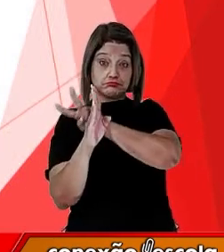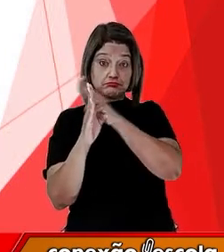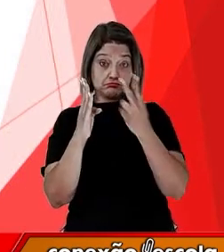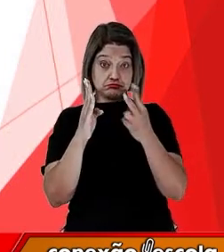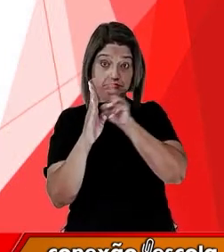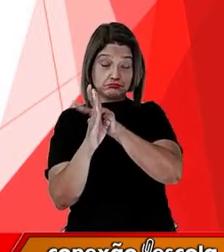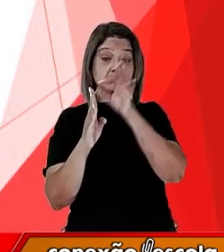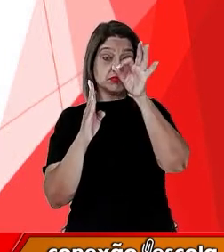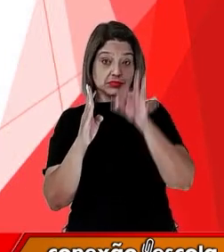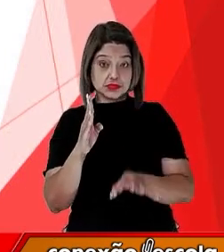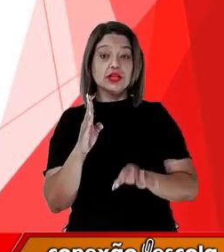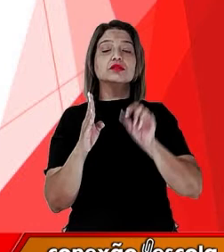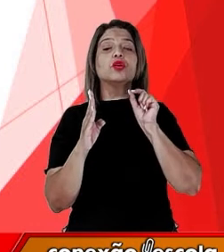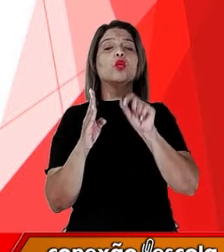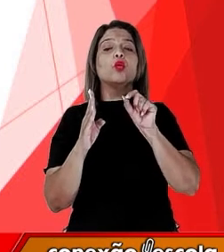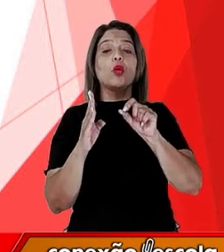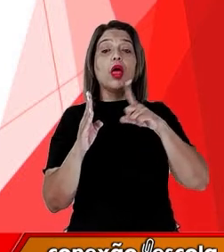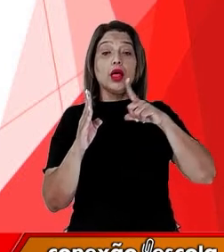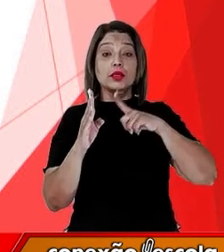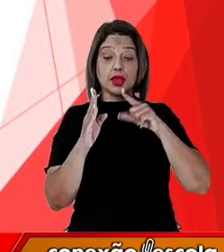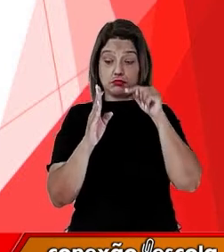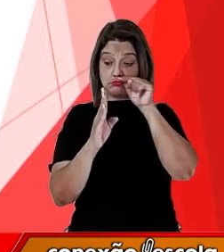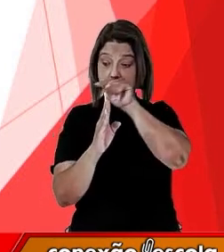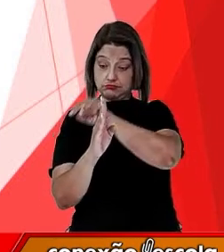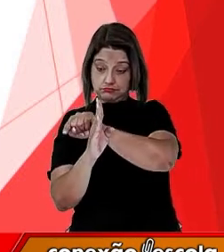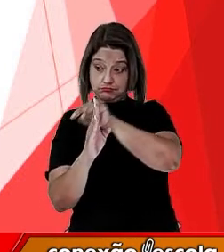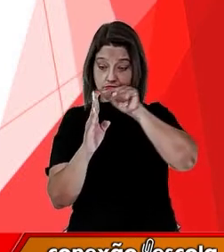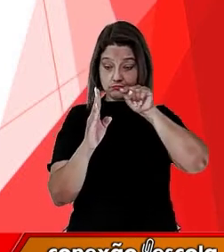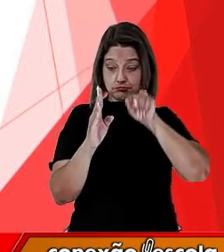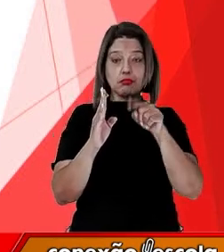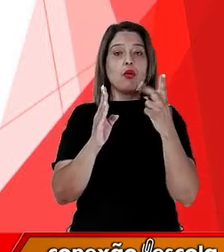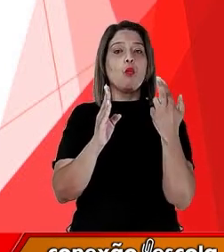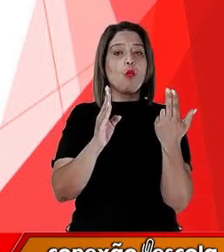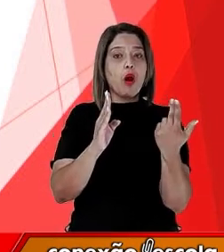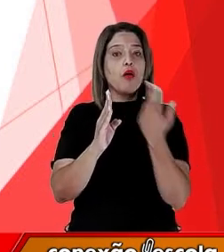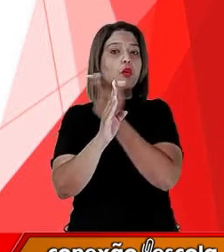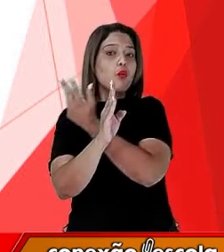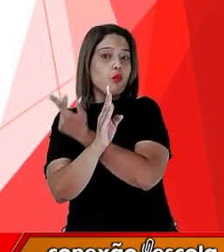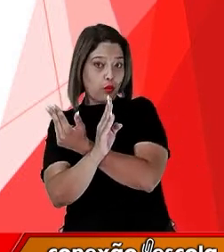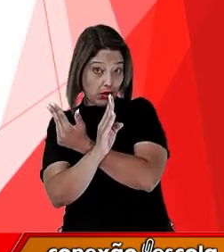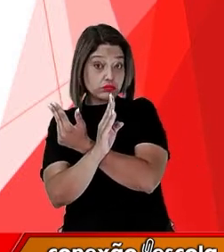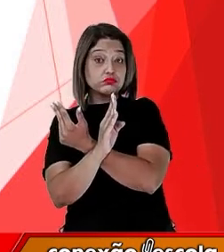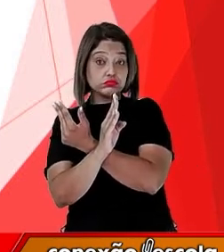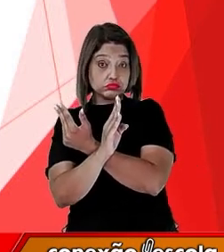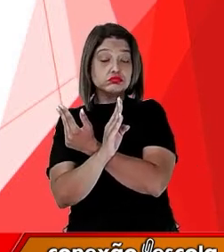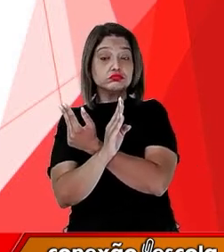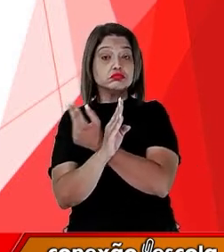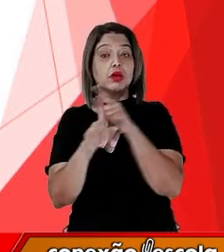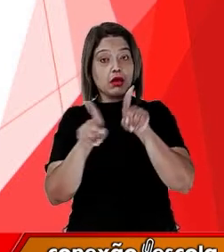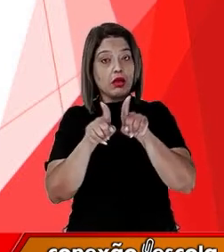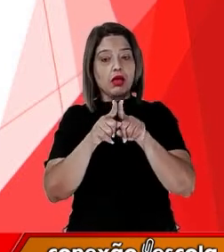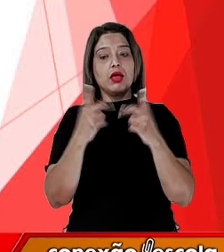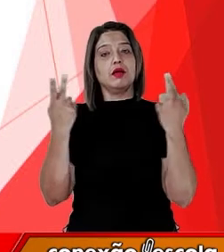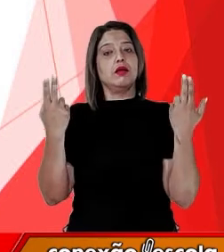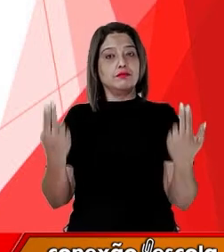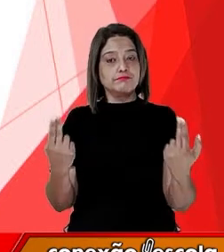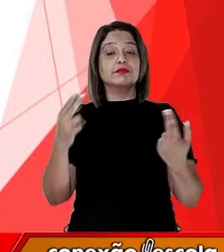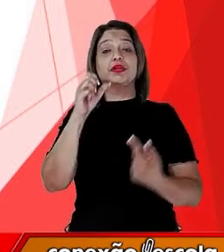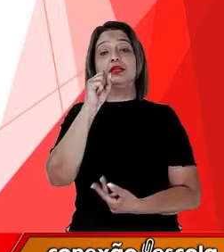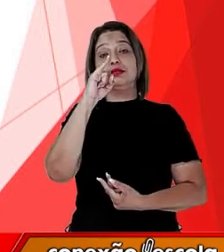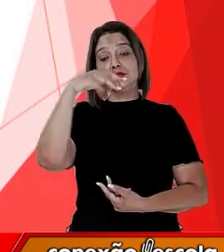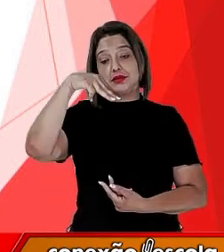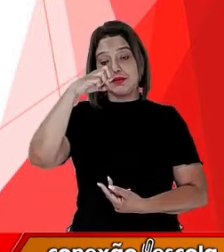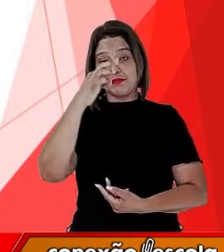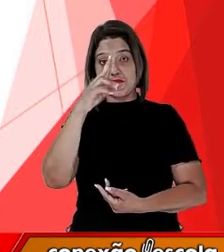figura original. Quando isso ocorre, o eixo de reflexão também é chamado de eixo de simetria da figura. E a